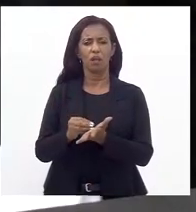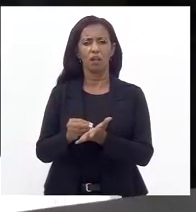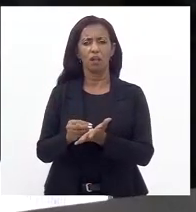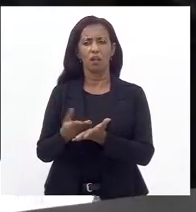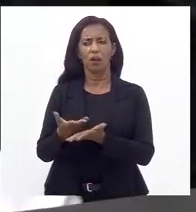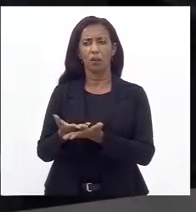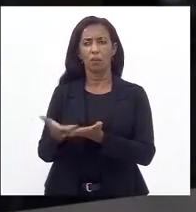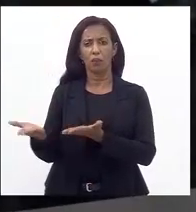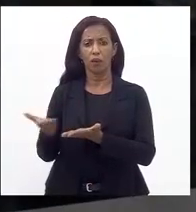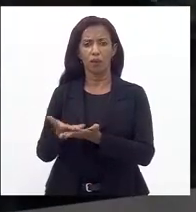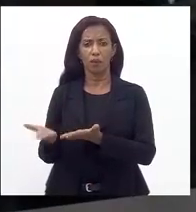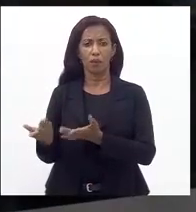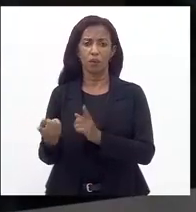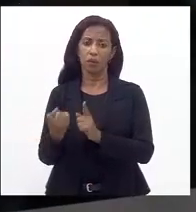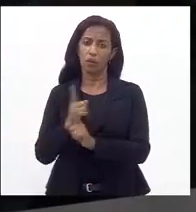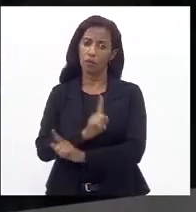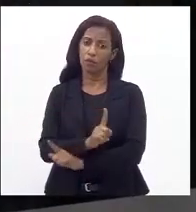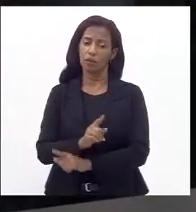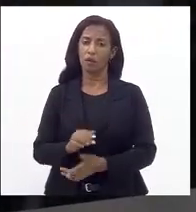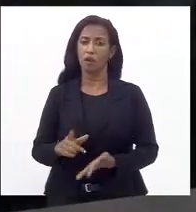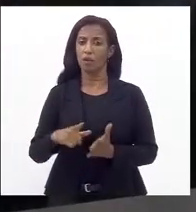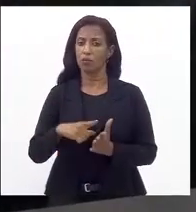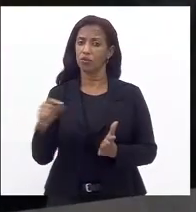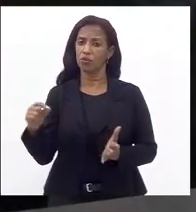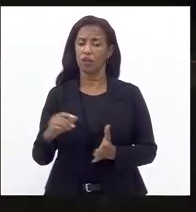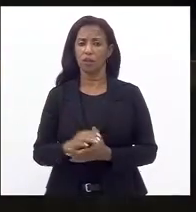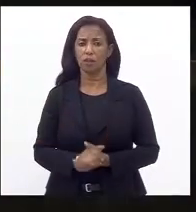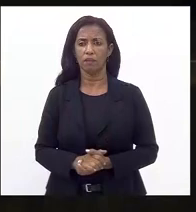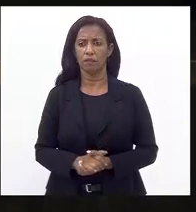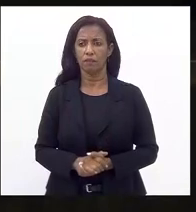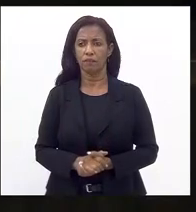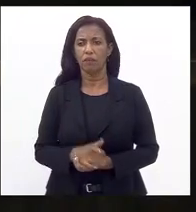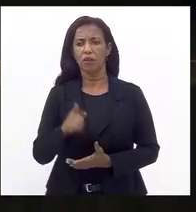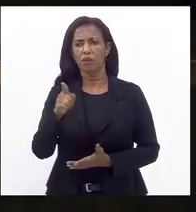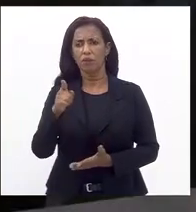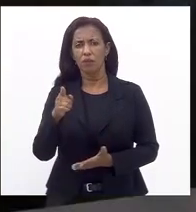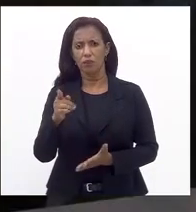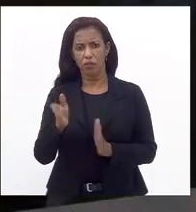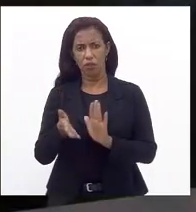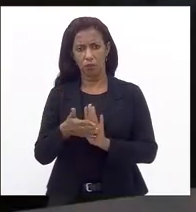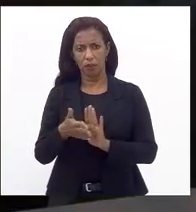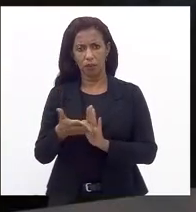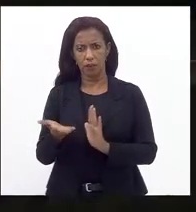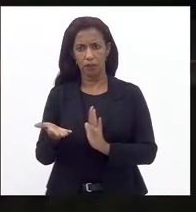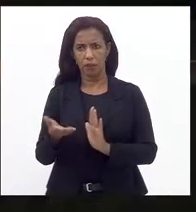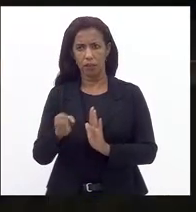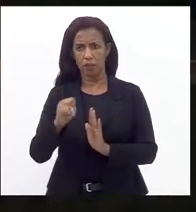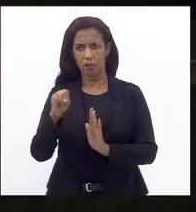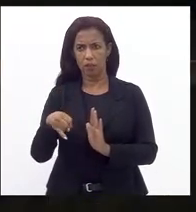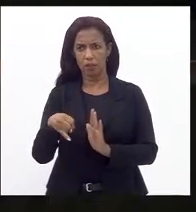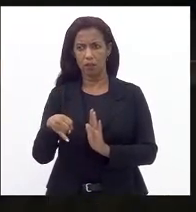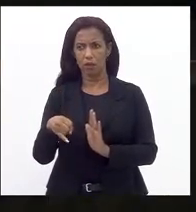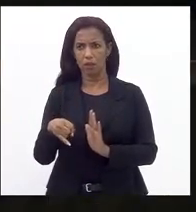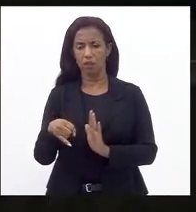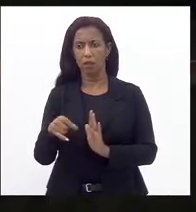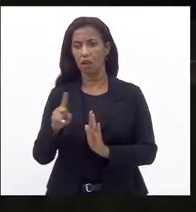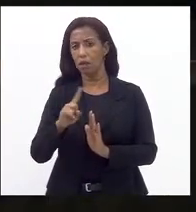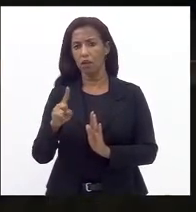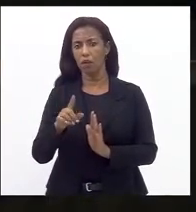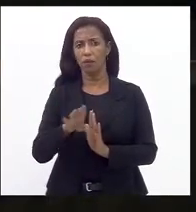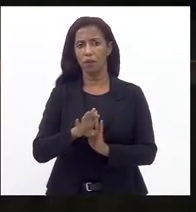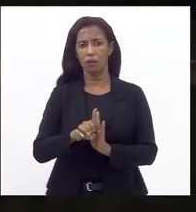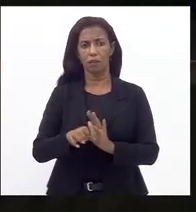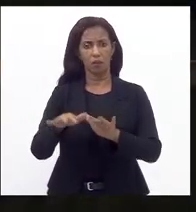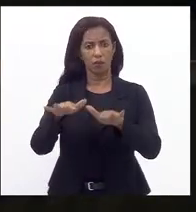meta contrário ao destaque não pode ser Isabel aparecer já deu parecer emenda de plenário não